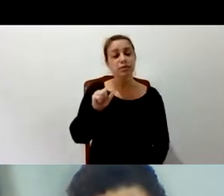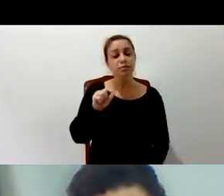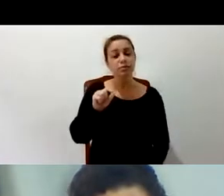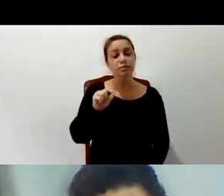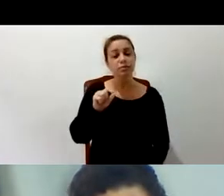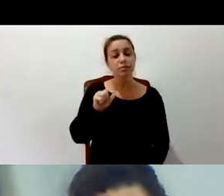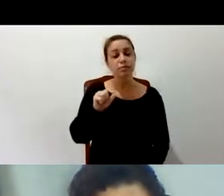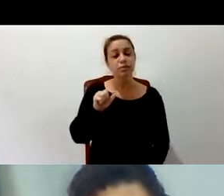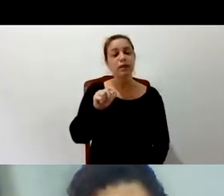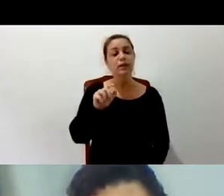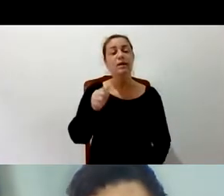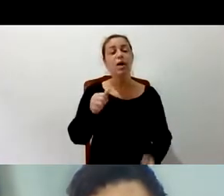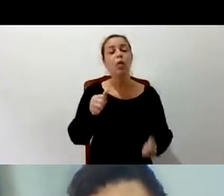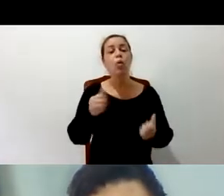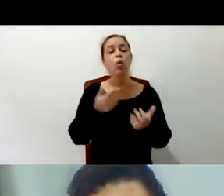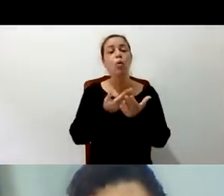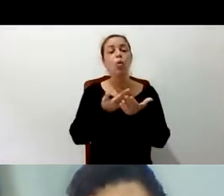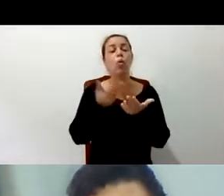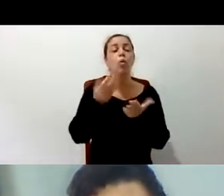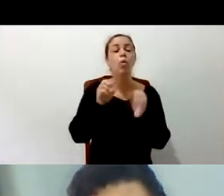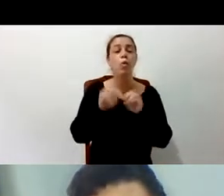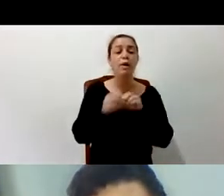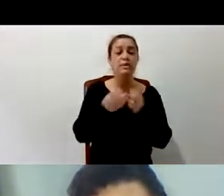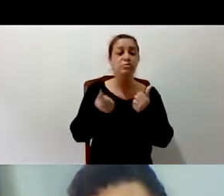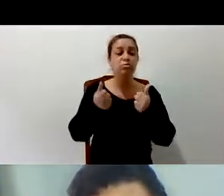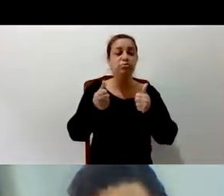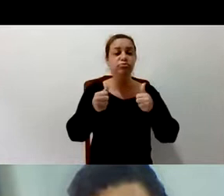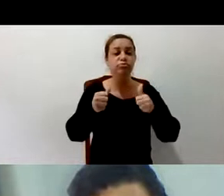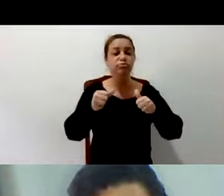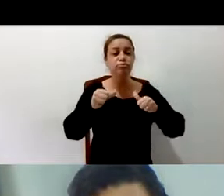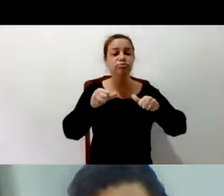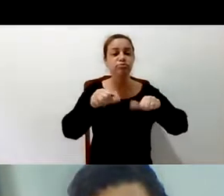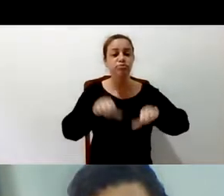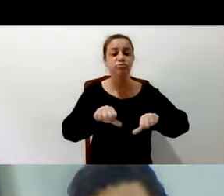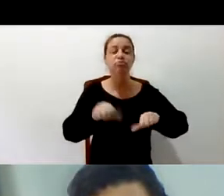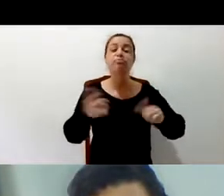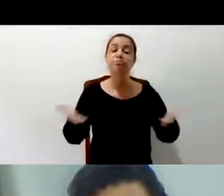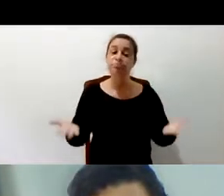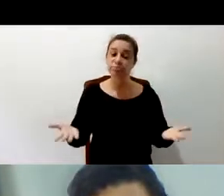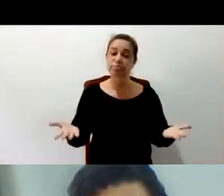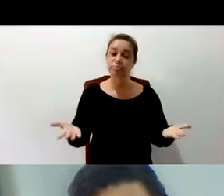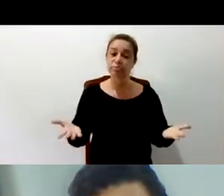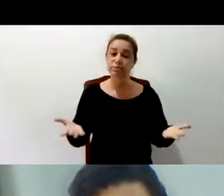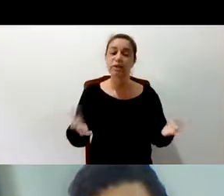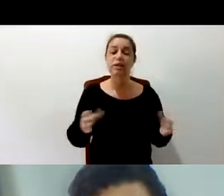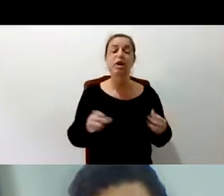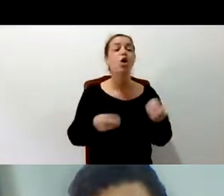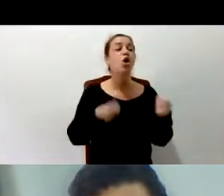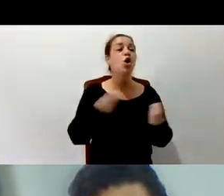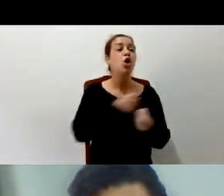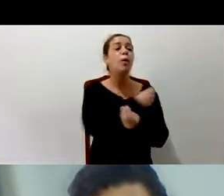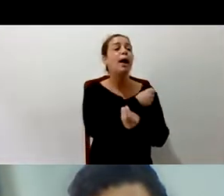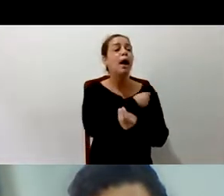é a precarização, né? A uberização do trabalho e vamos formar esses meninos pobres aí